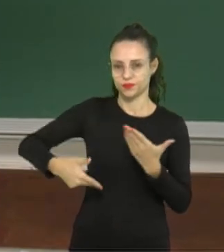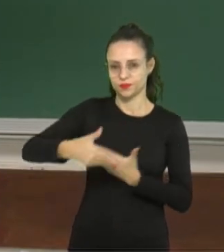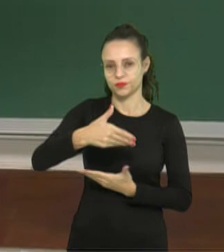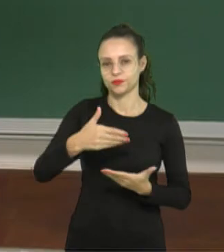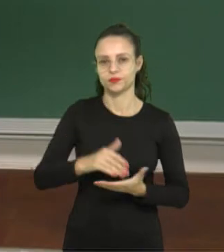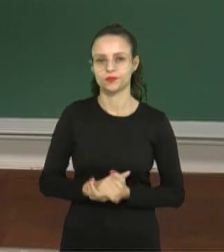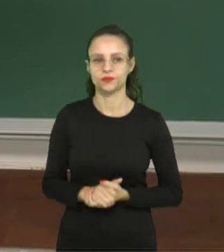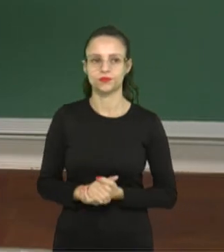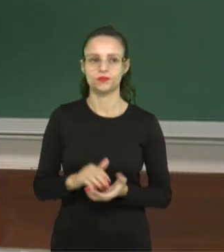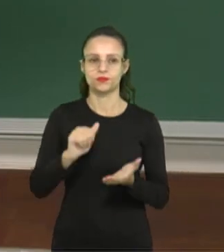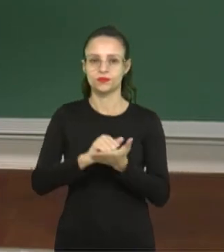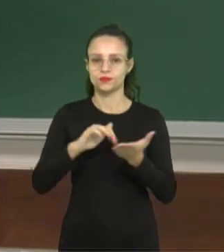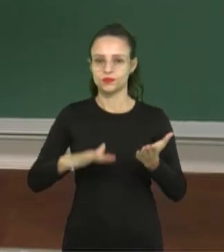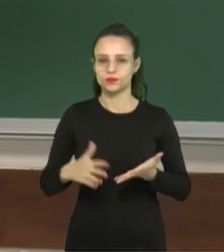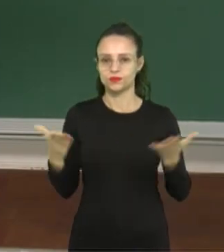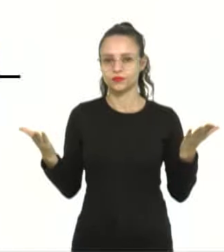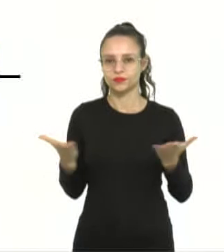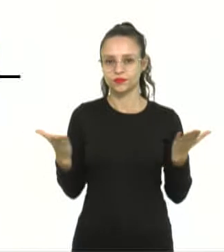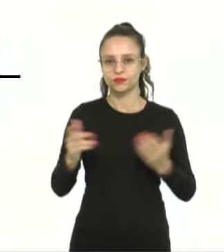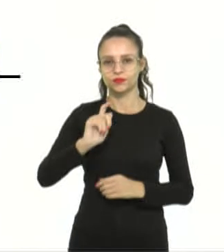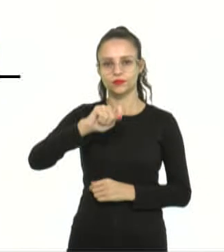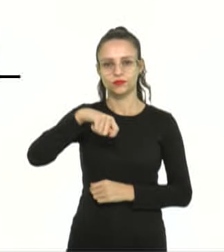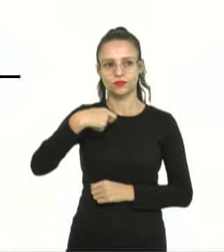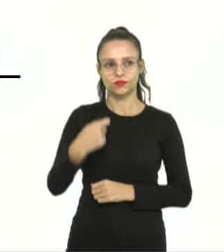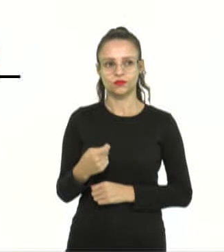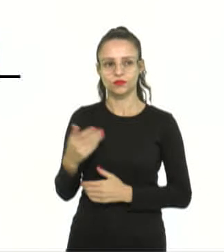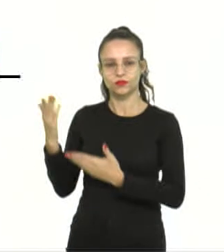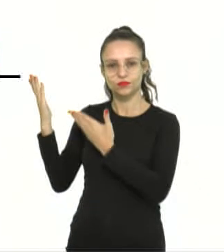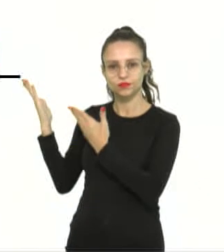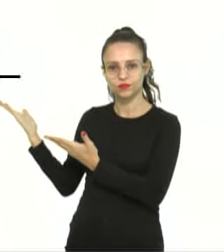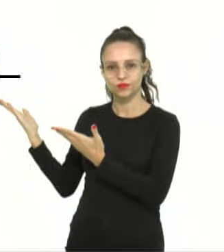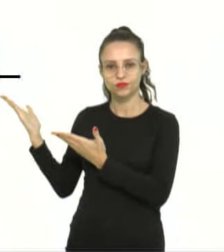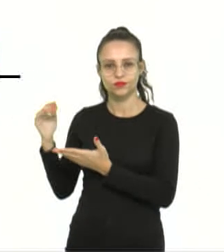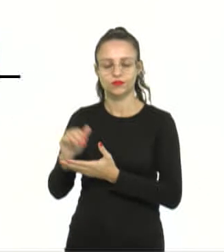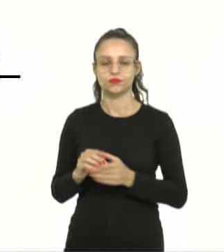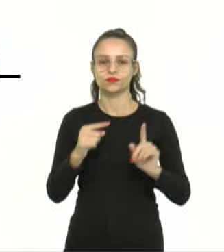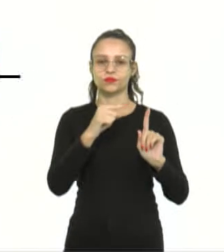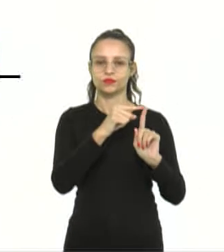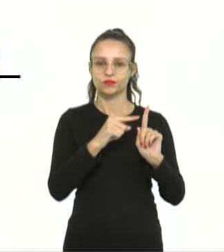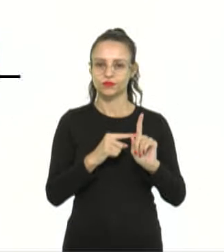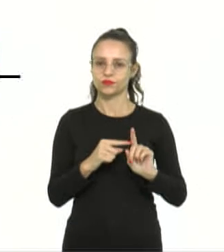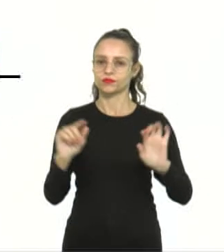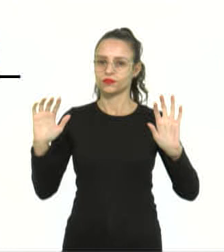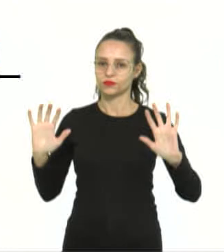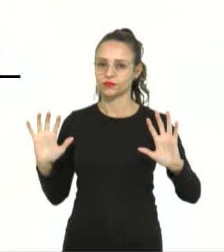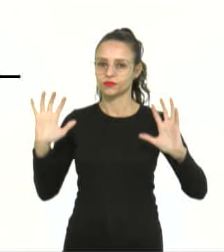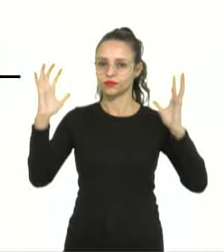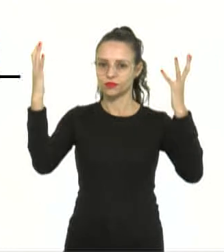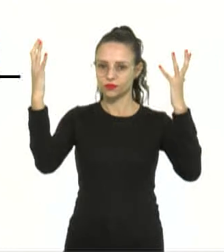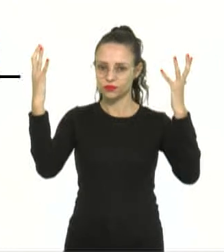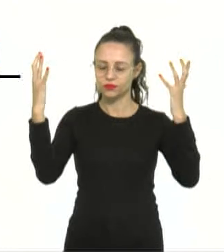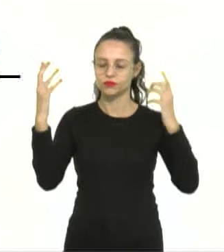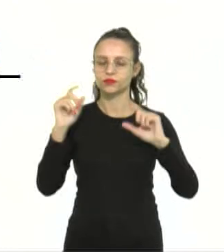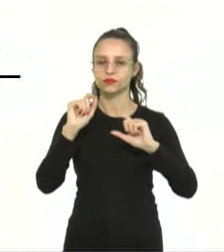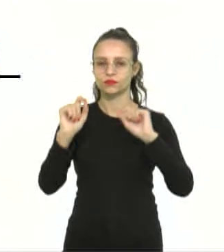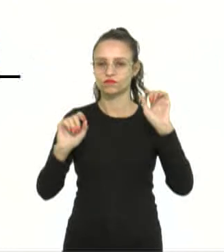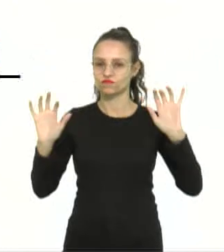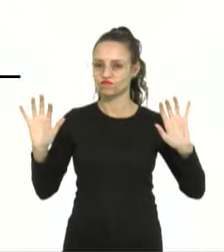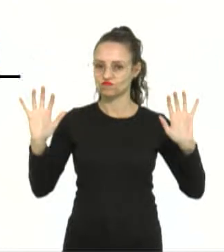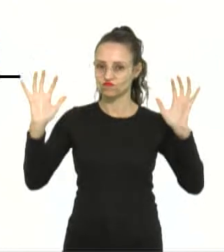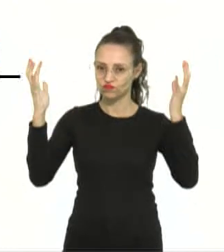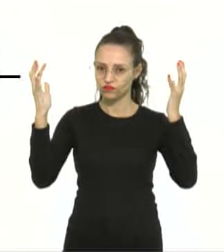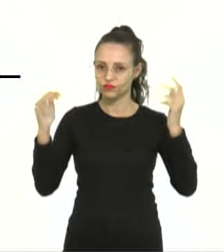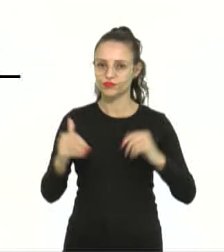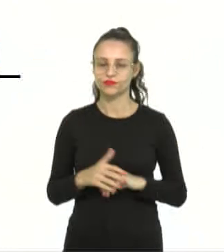A atividade agora é sobre, né, esses tipos de festas, de celebrações,